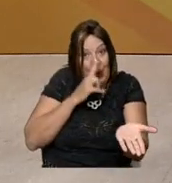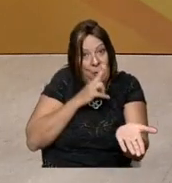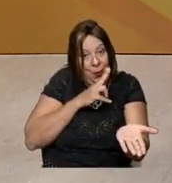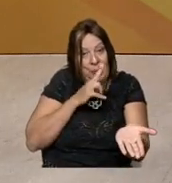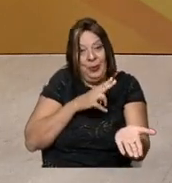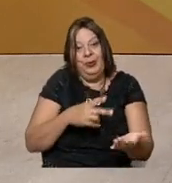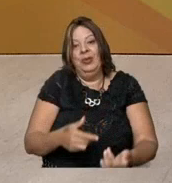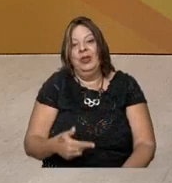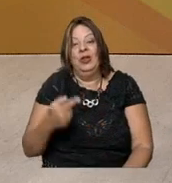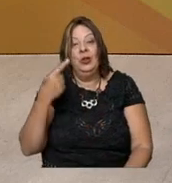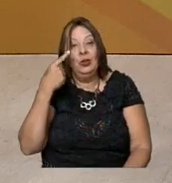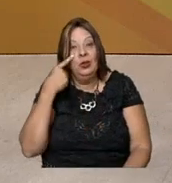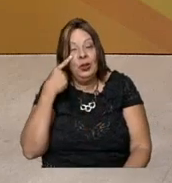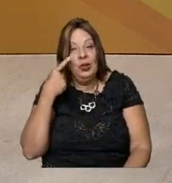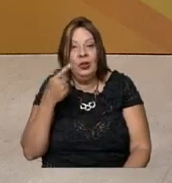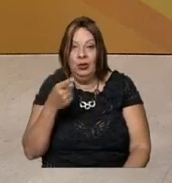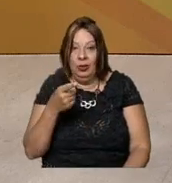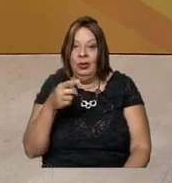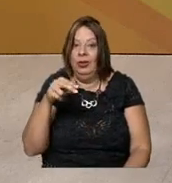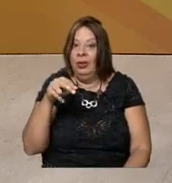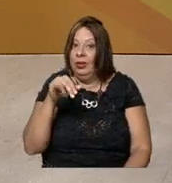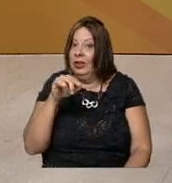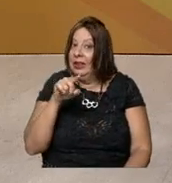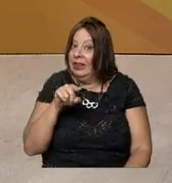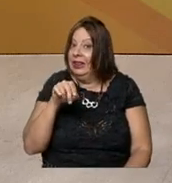Você viu a Nilziane? Manda um beijo pra ela.